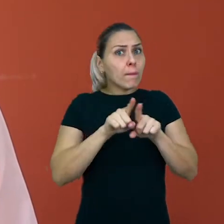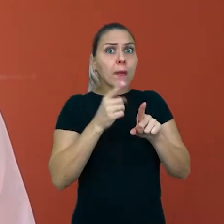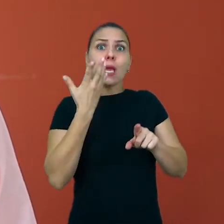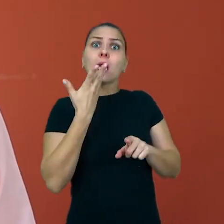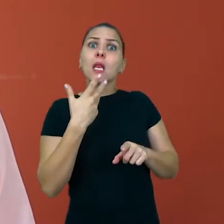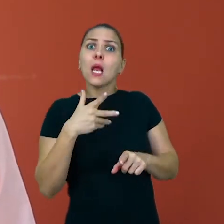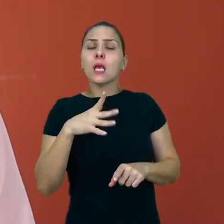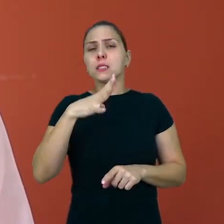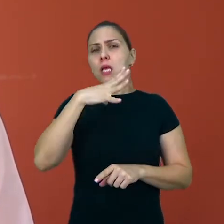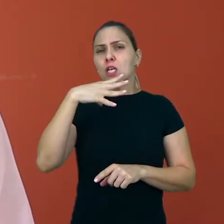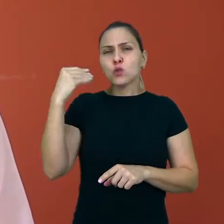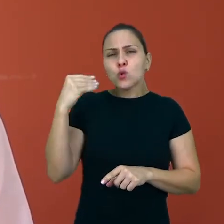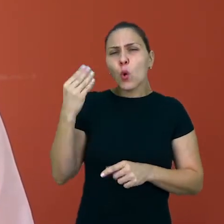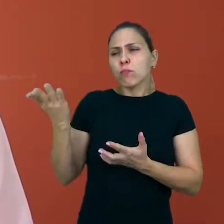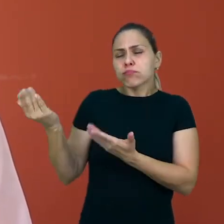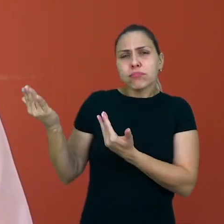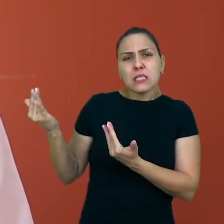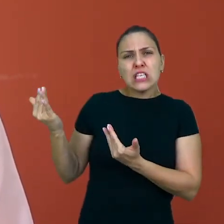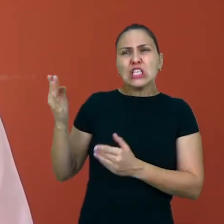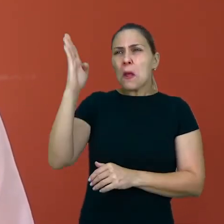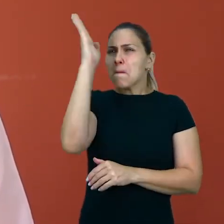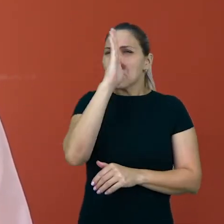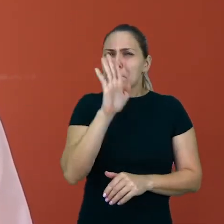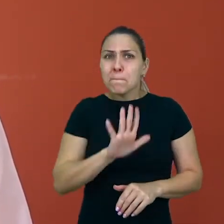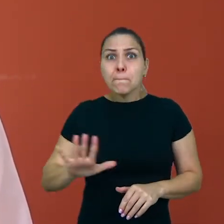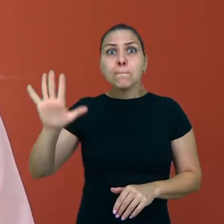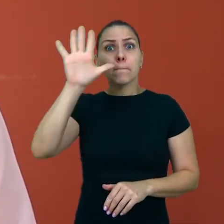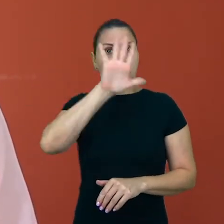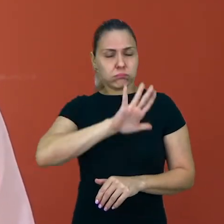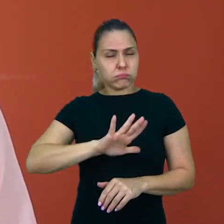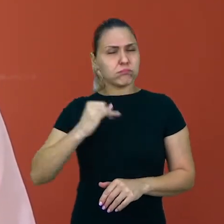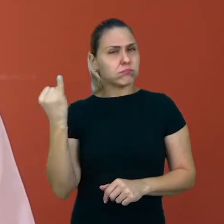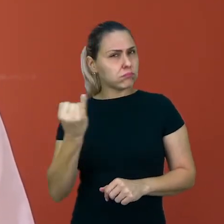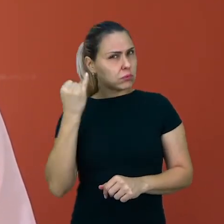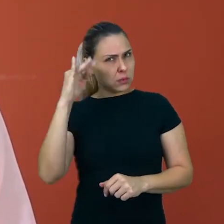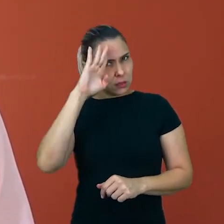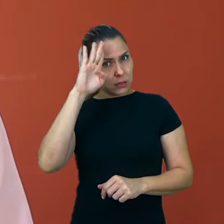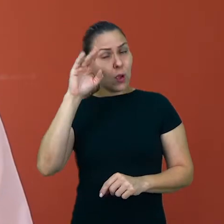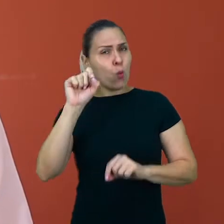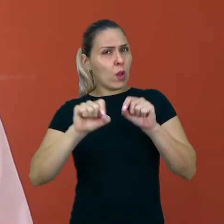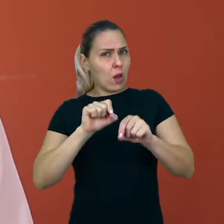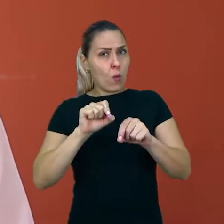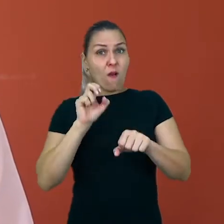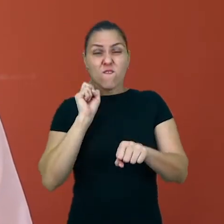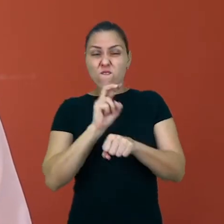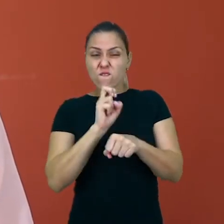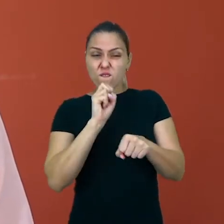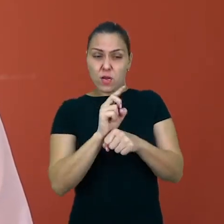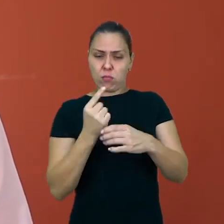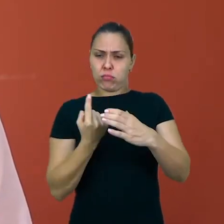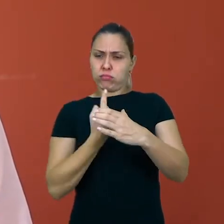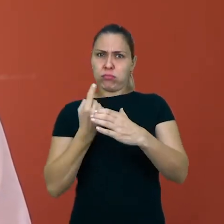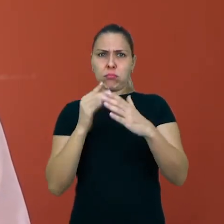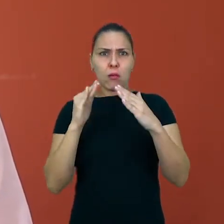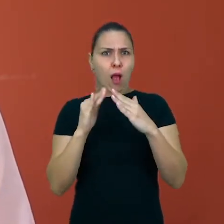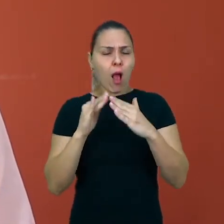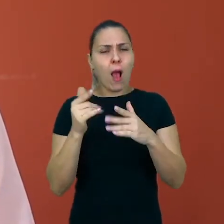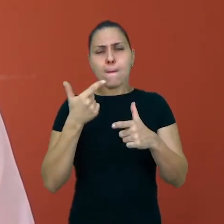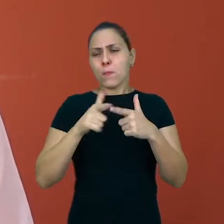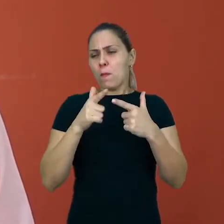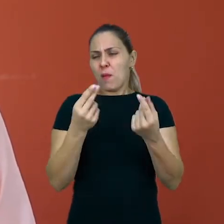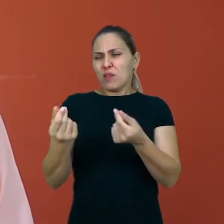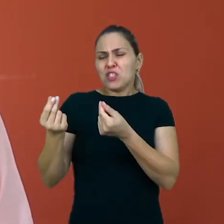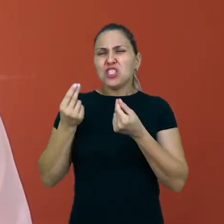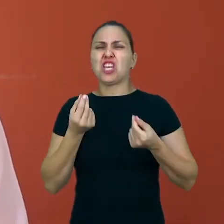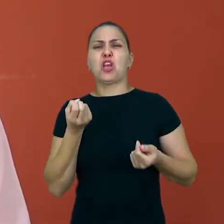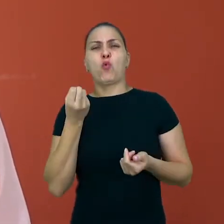mas também contra crianças e adolescentes em todo o Brasil. É importante destacar que não é o vírus, o confinamento, nem